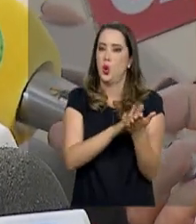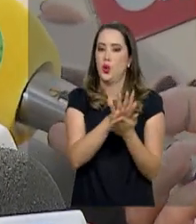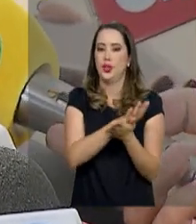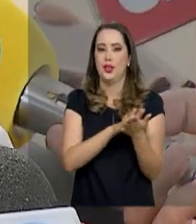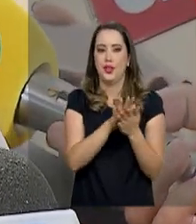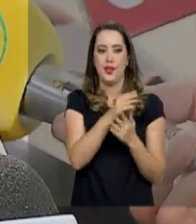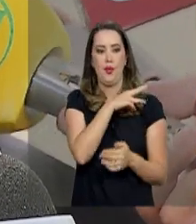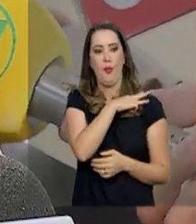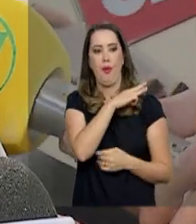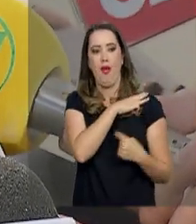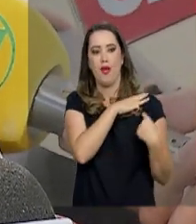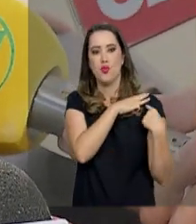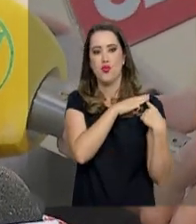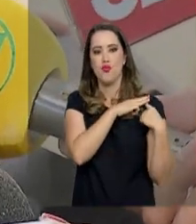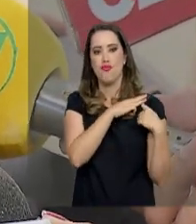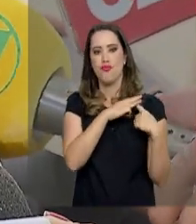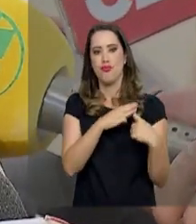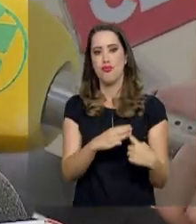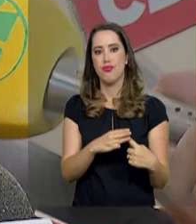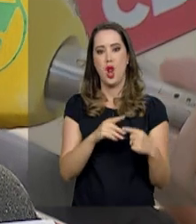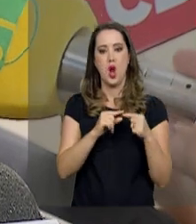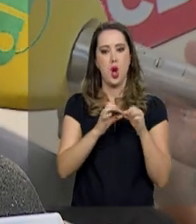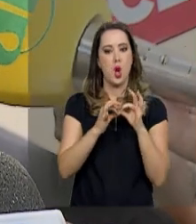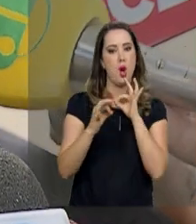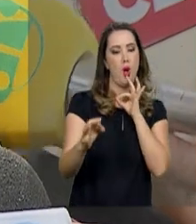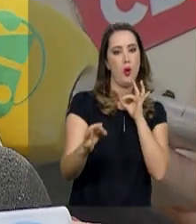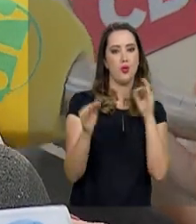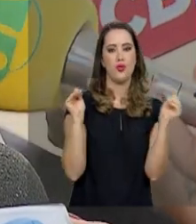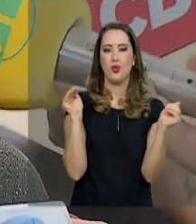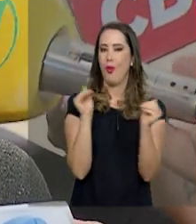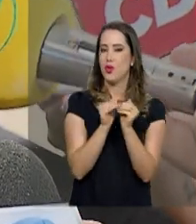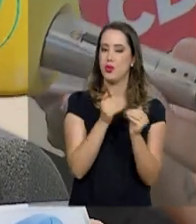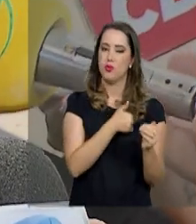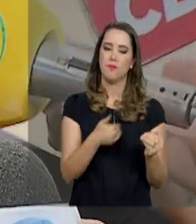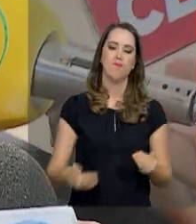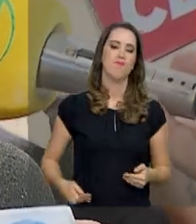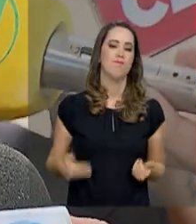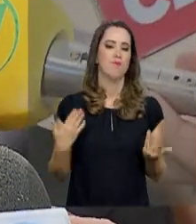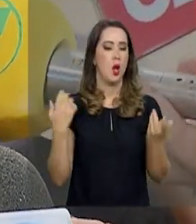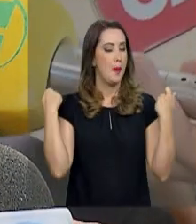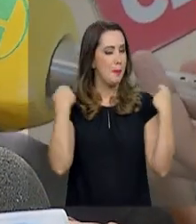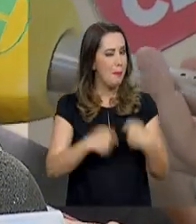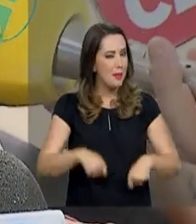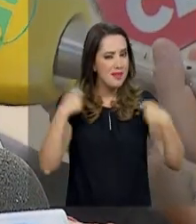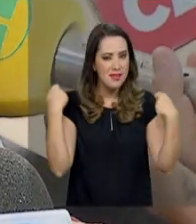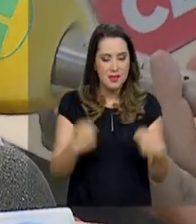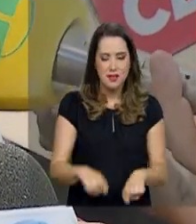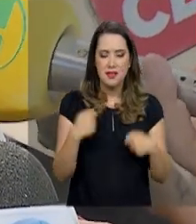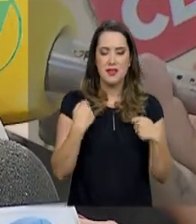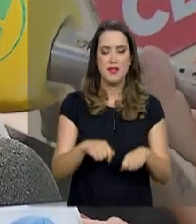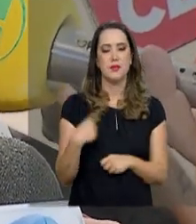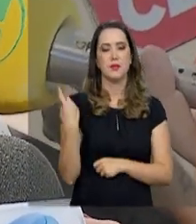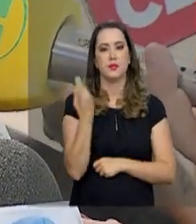se distancia da meta. Há uma necessidade muito grande de que